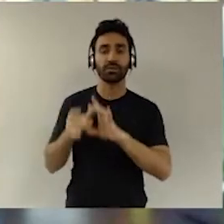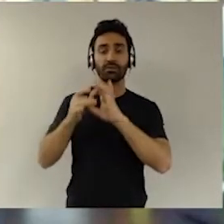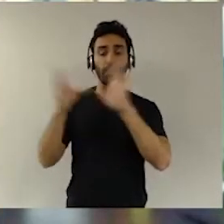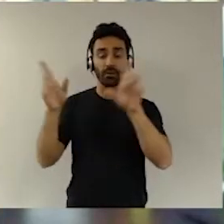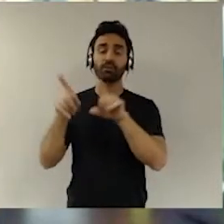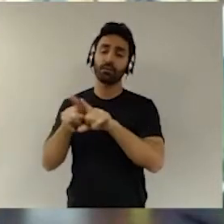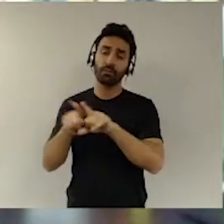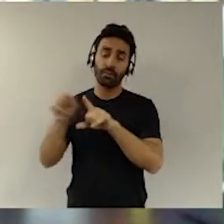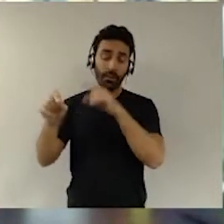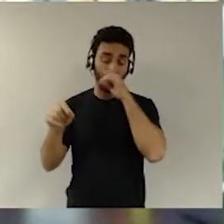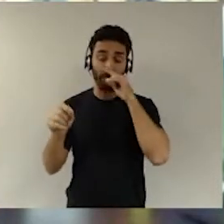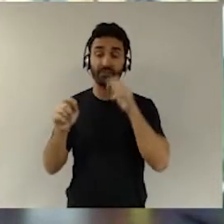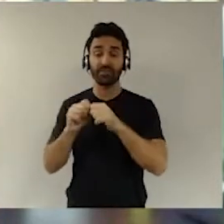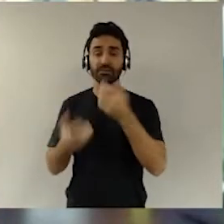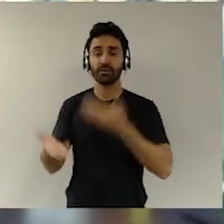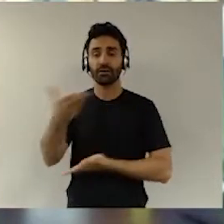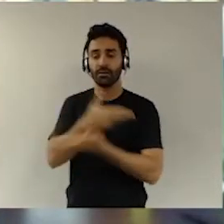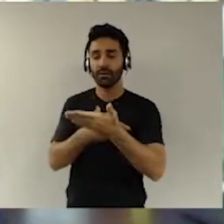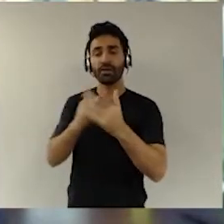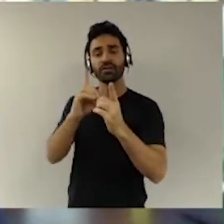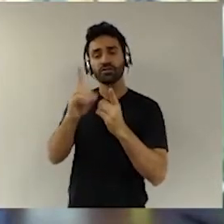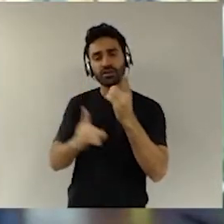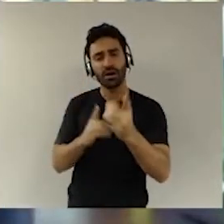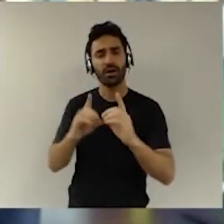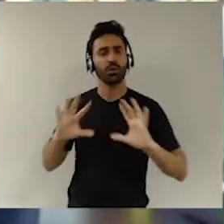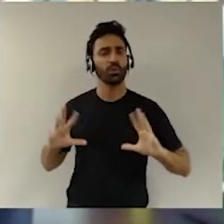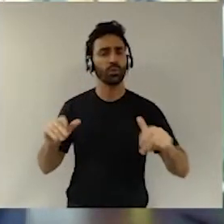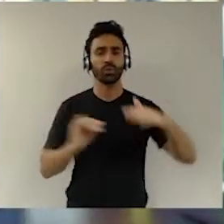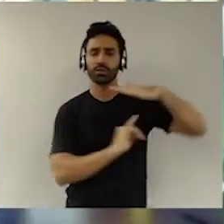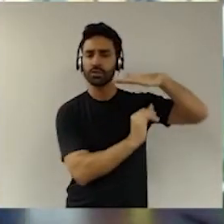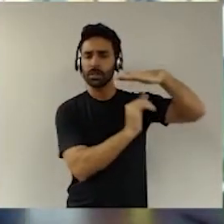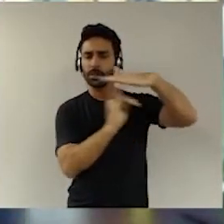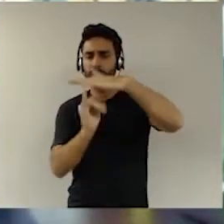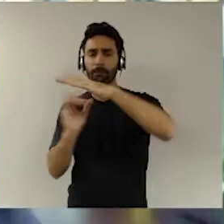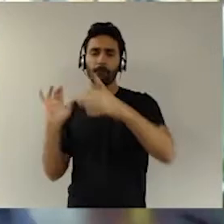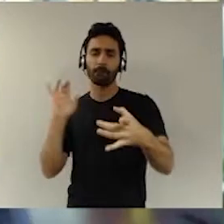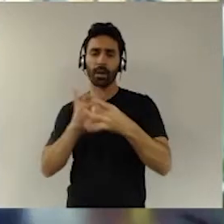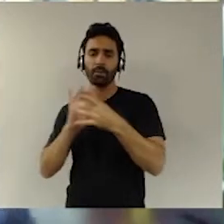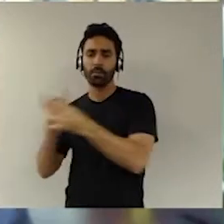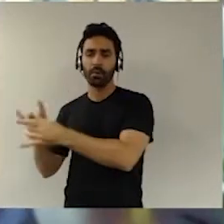de estabelecer um diálogo entre todas as instituições.